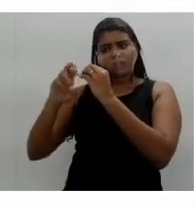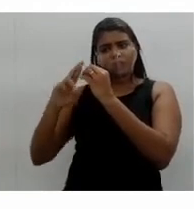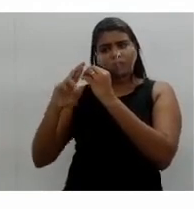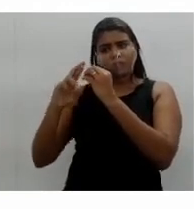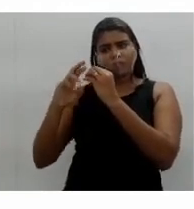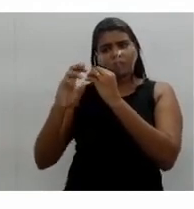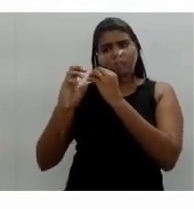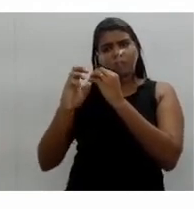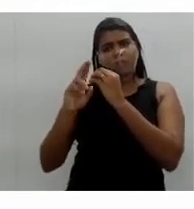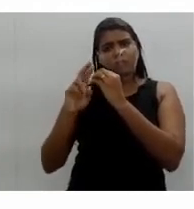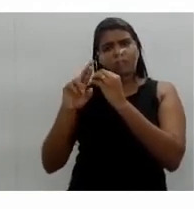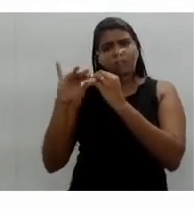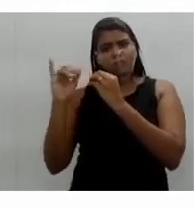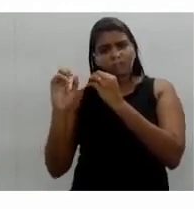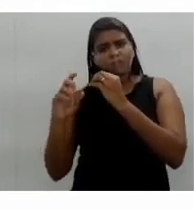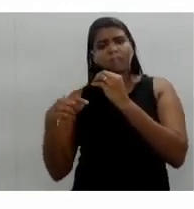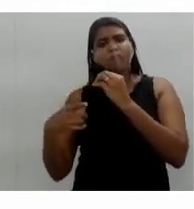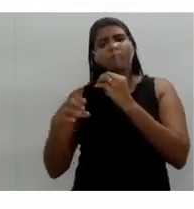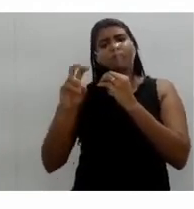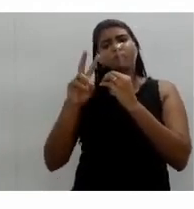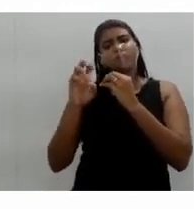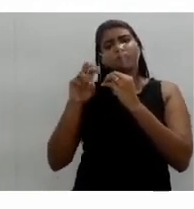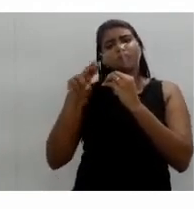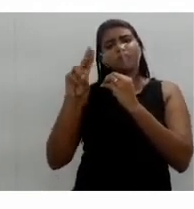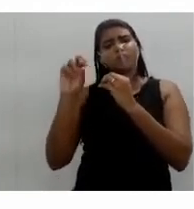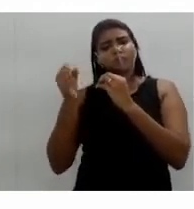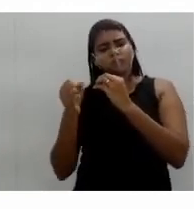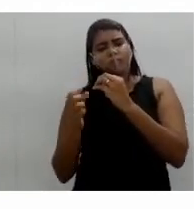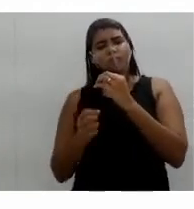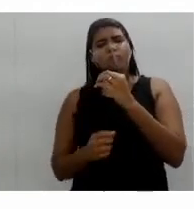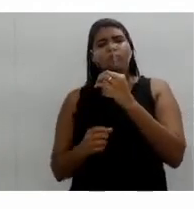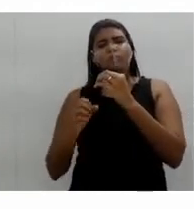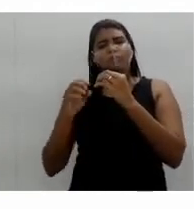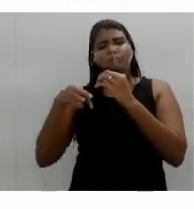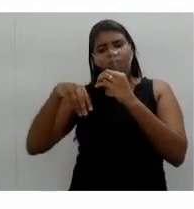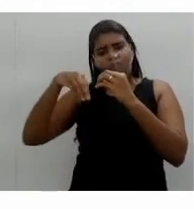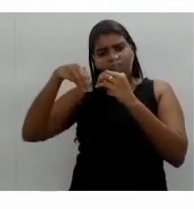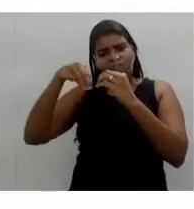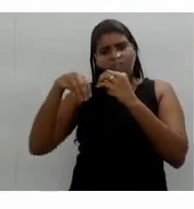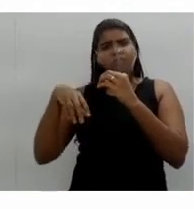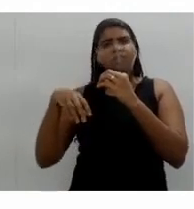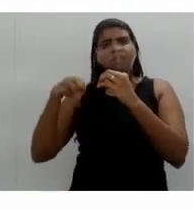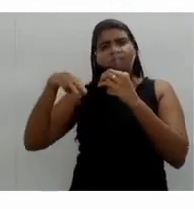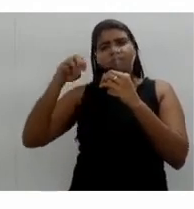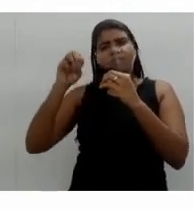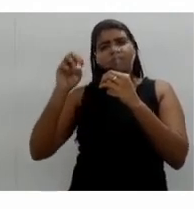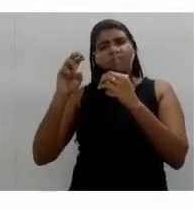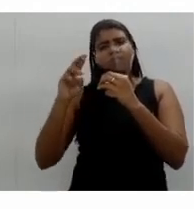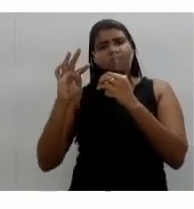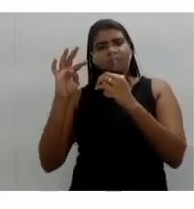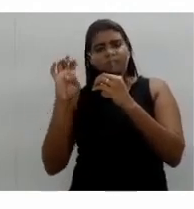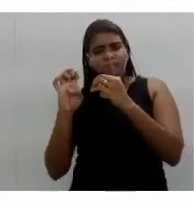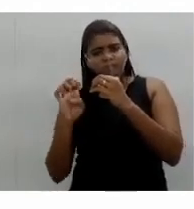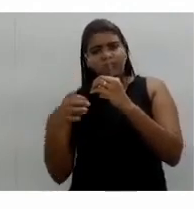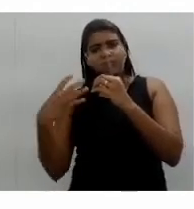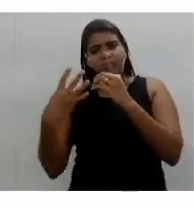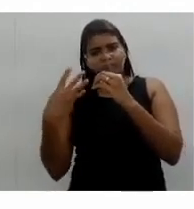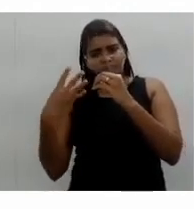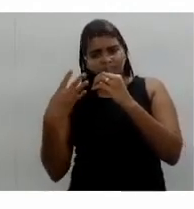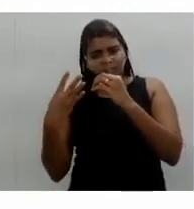Mercúrio, depois Vênus, Terra, Marte. Esses